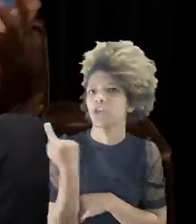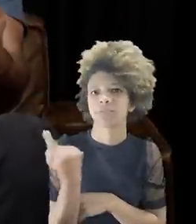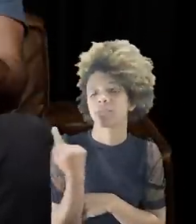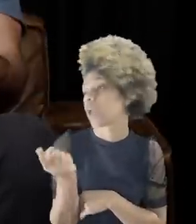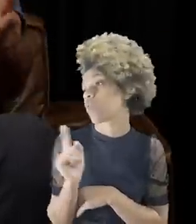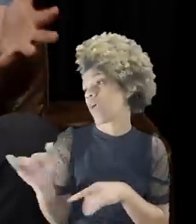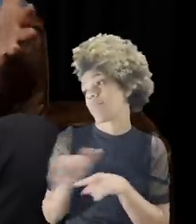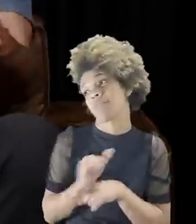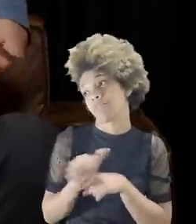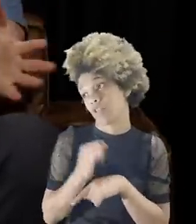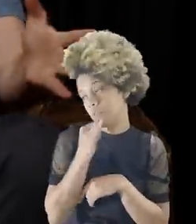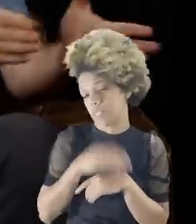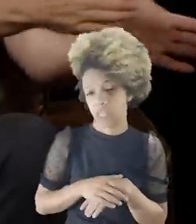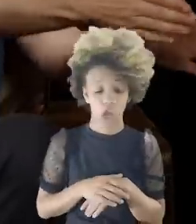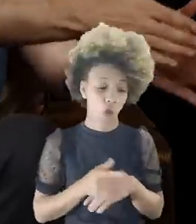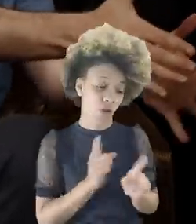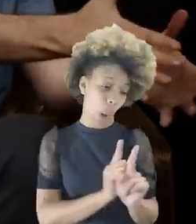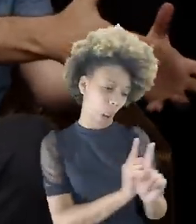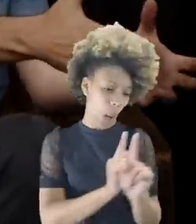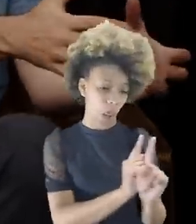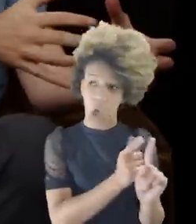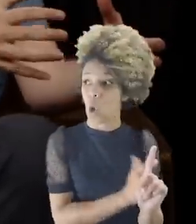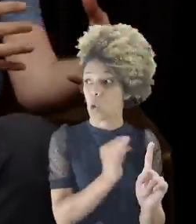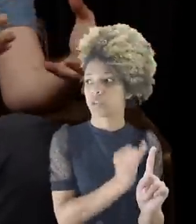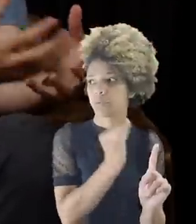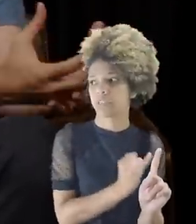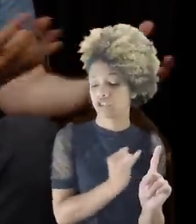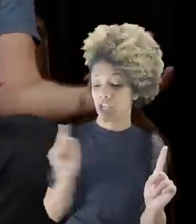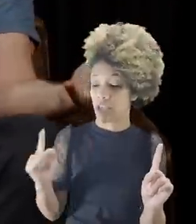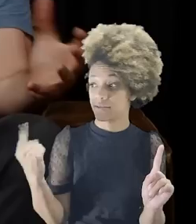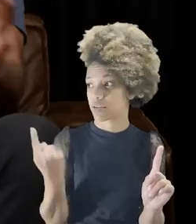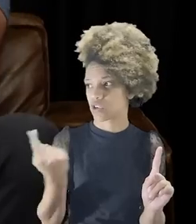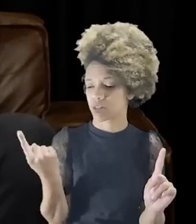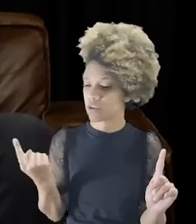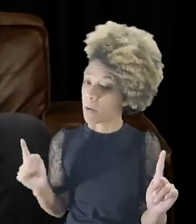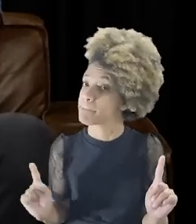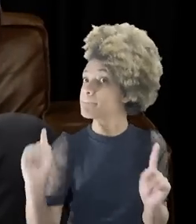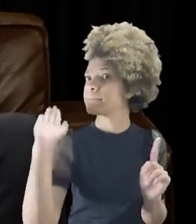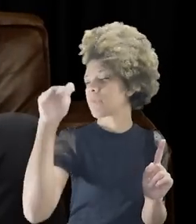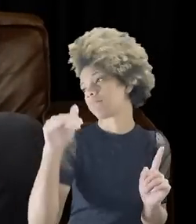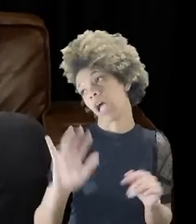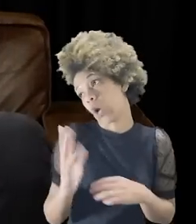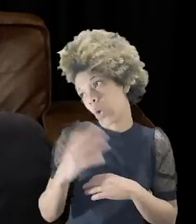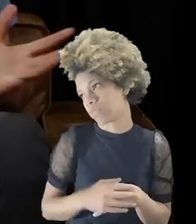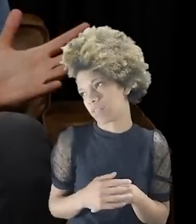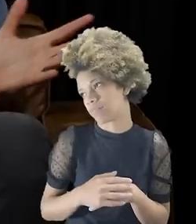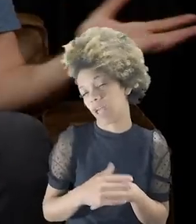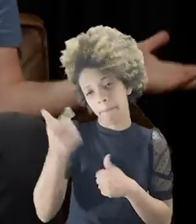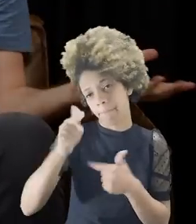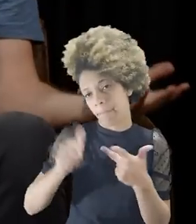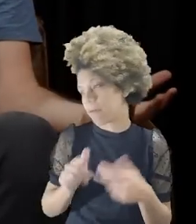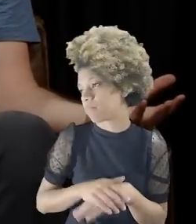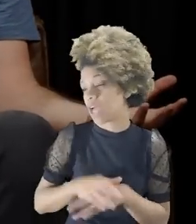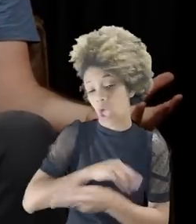livre Não não deixa que é estratégia é o seguinte você tá marcando o outro cara que é mais importante é cobertor curto você tem que dar uma opção Às vezes acontece o cara mete as três